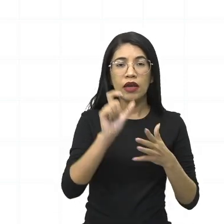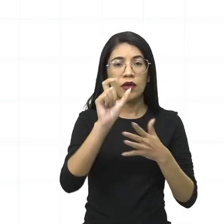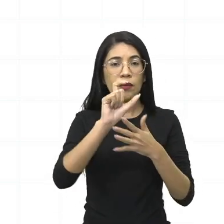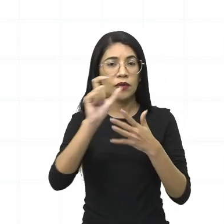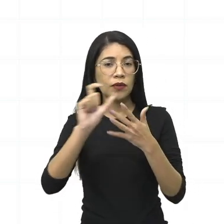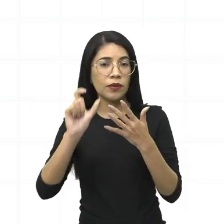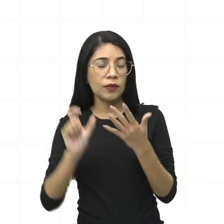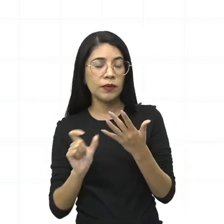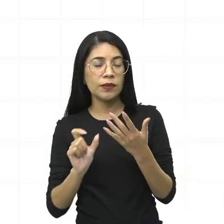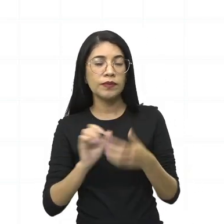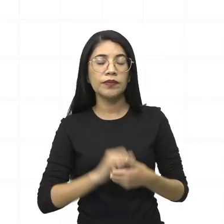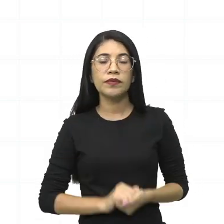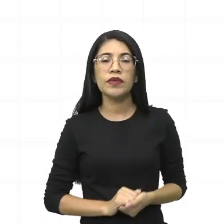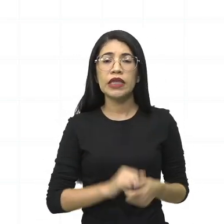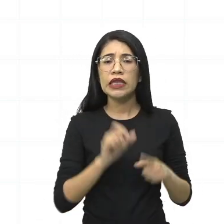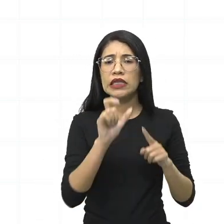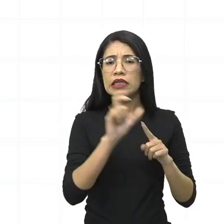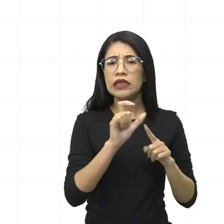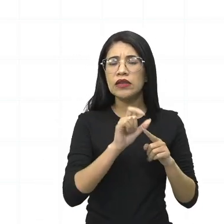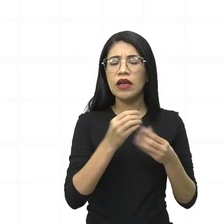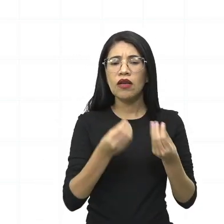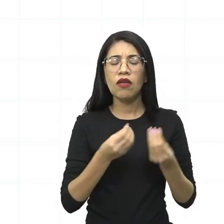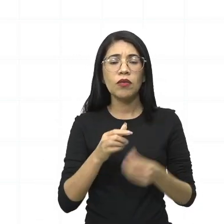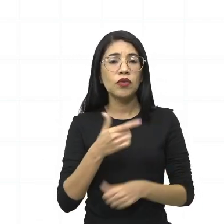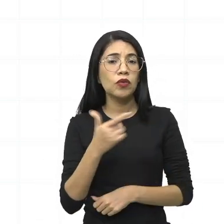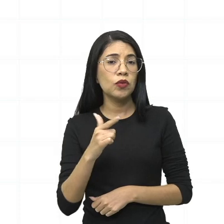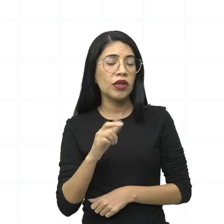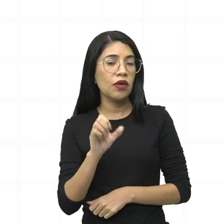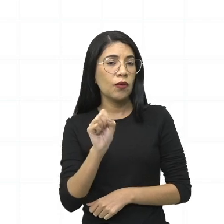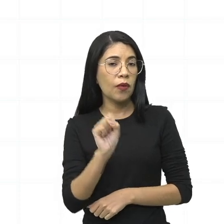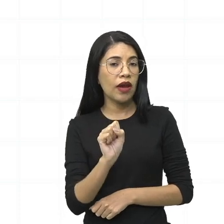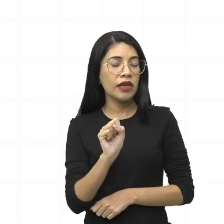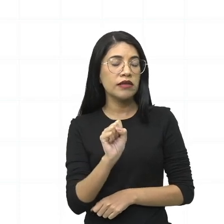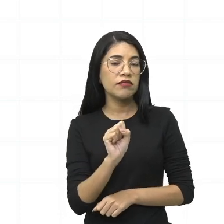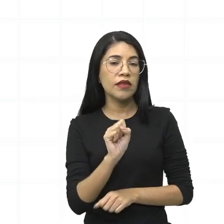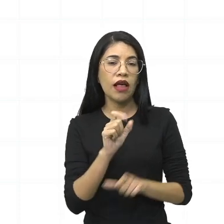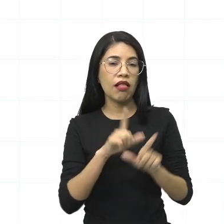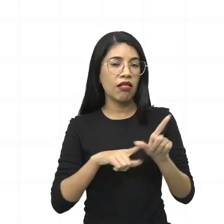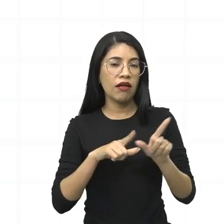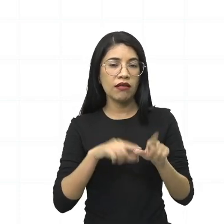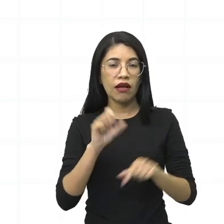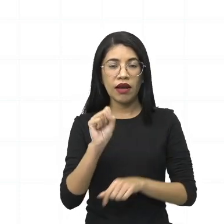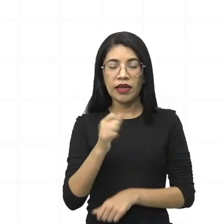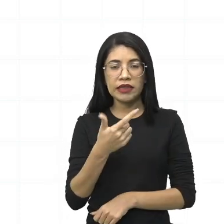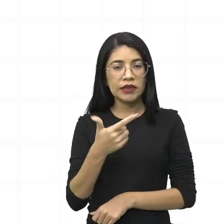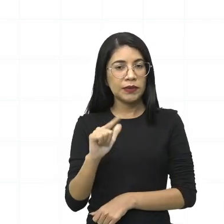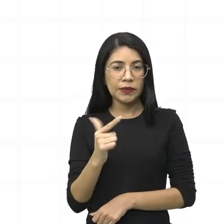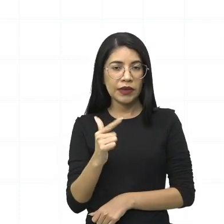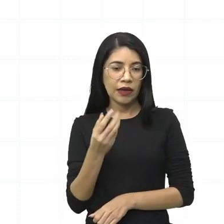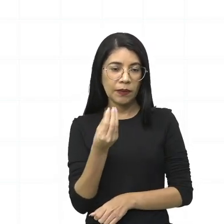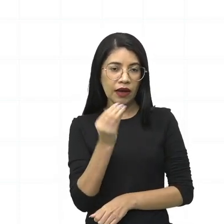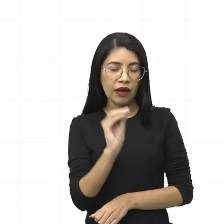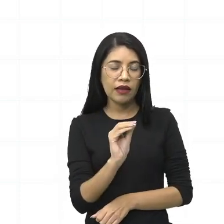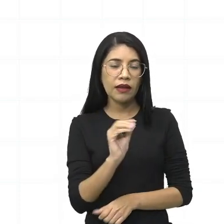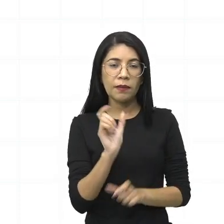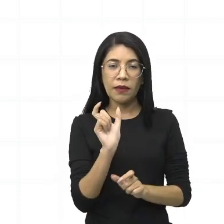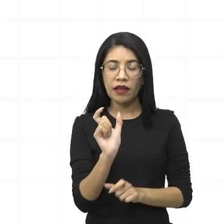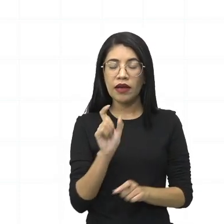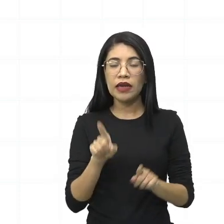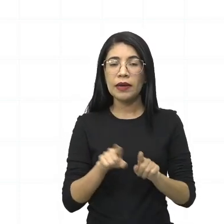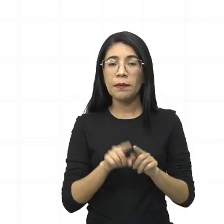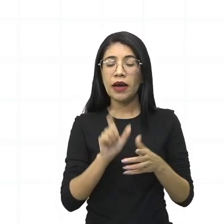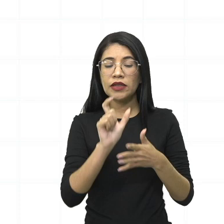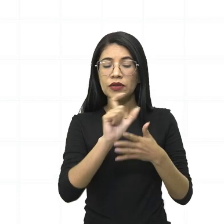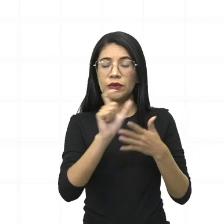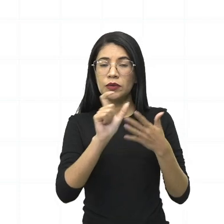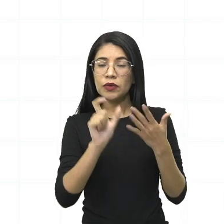plural. Singular, não tenho a presença do S aí, né? Falando comumente, não tenho a presença do S. E no plural, eu